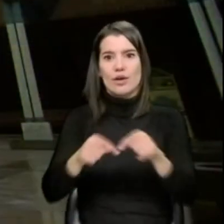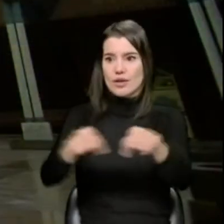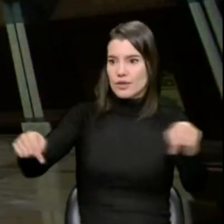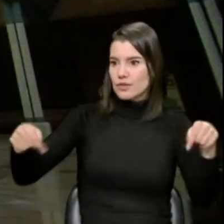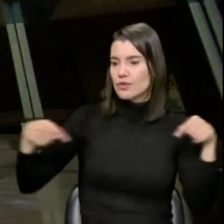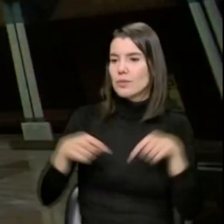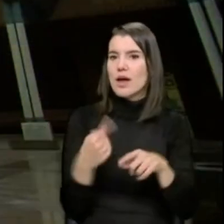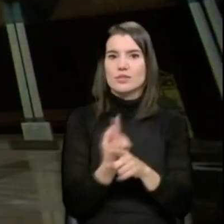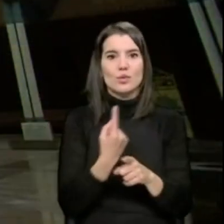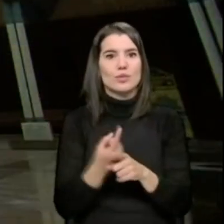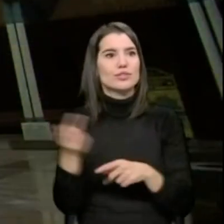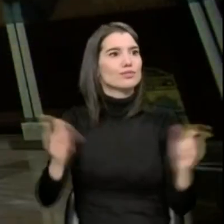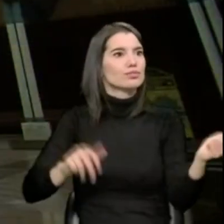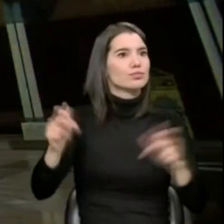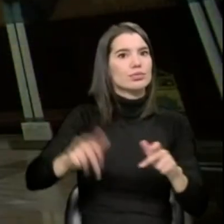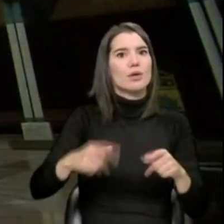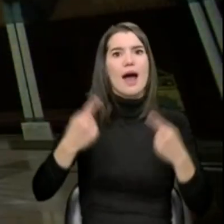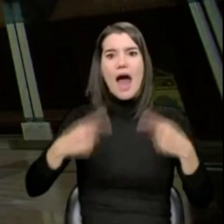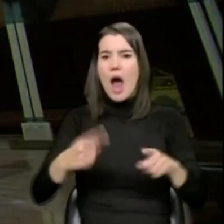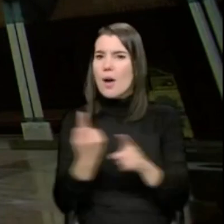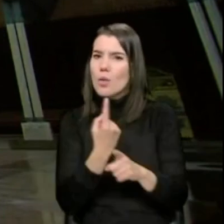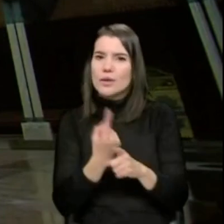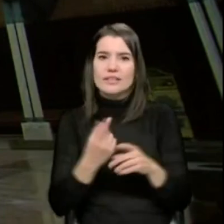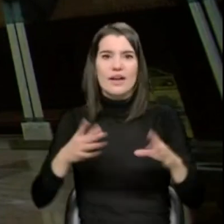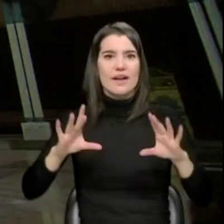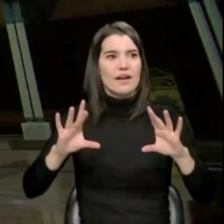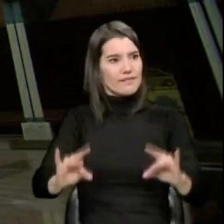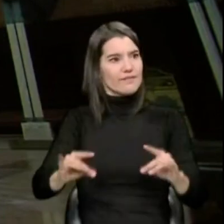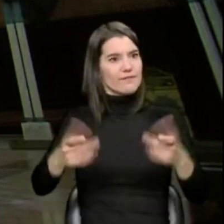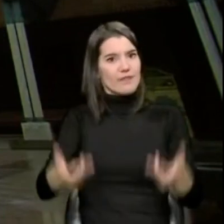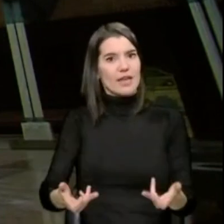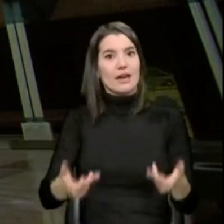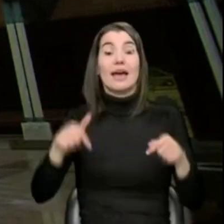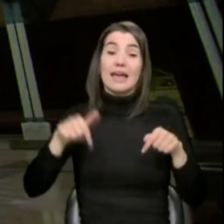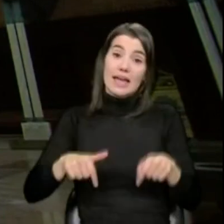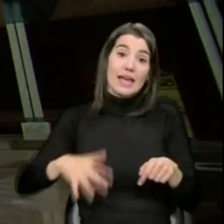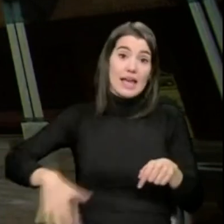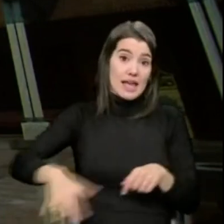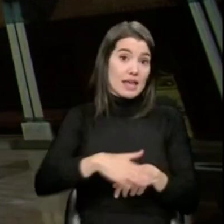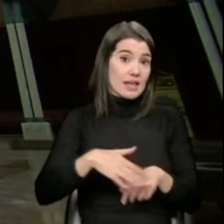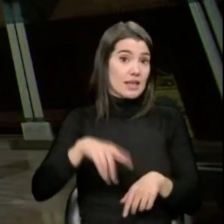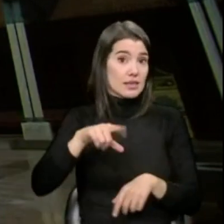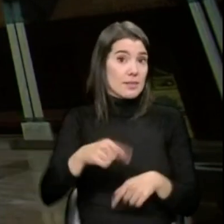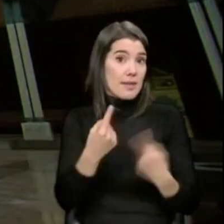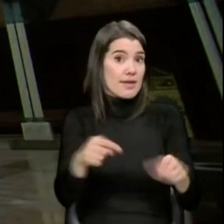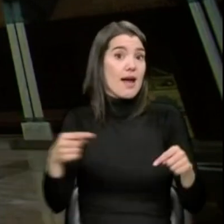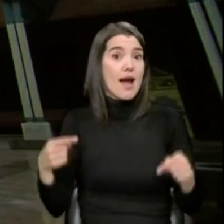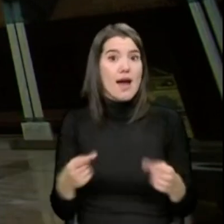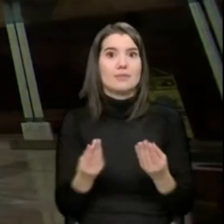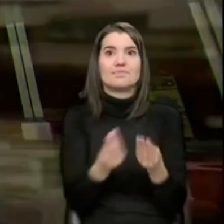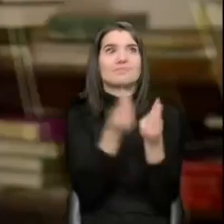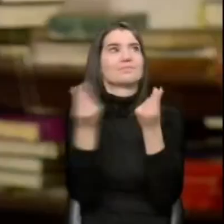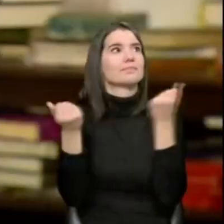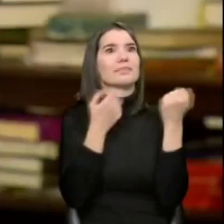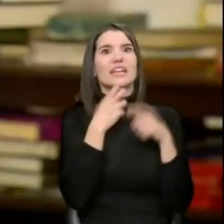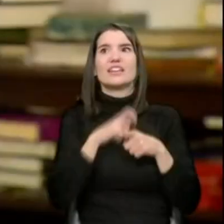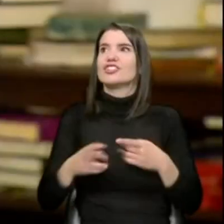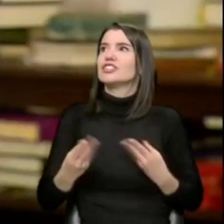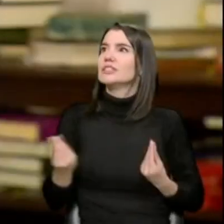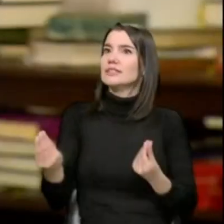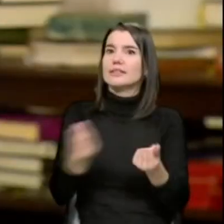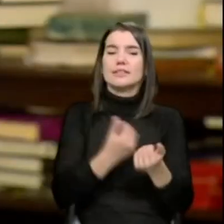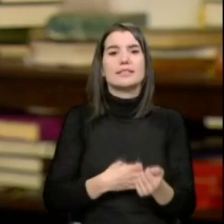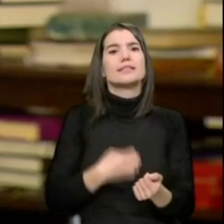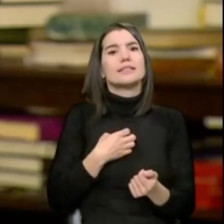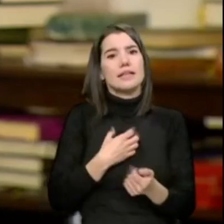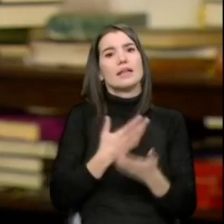espaço de tudo o que acontece, há um rastro que fica, também aqui no mundo também este rastro existe, estas energias emanam e então